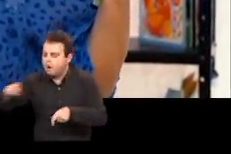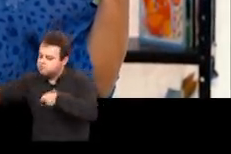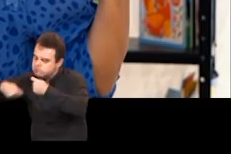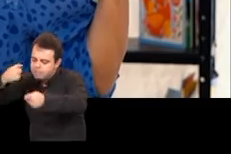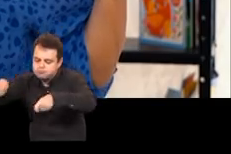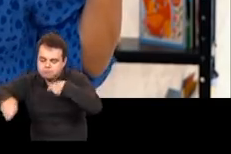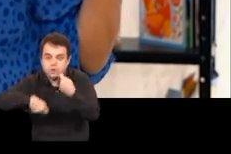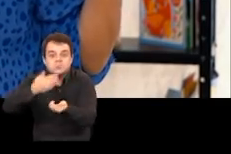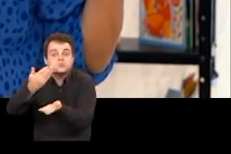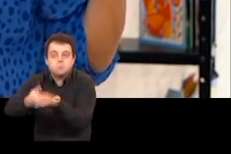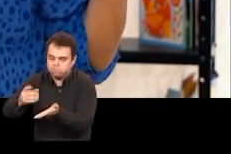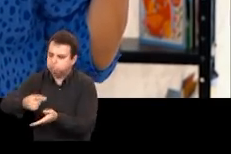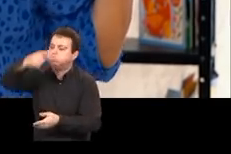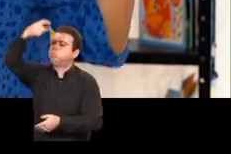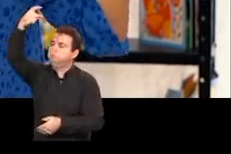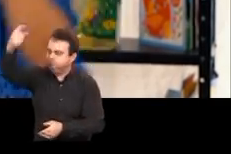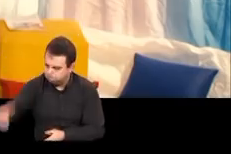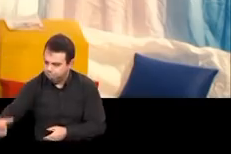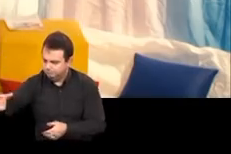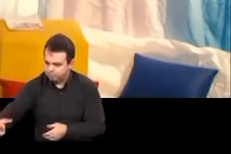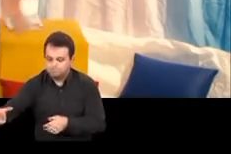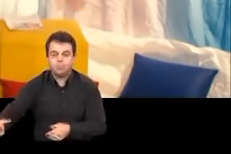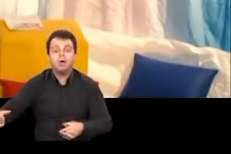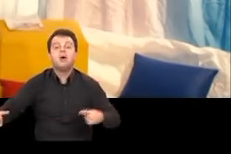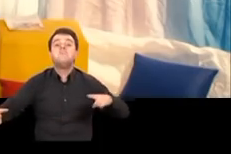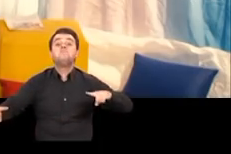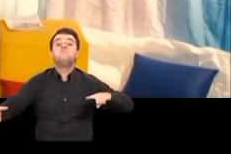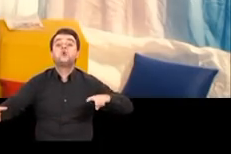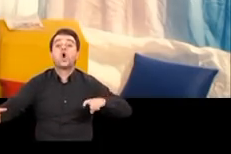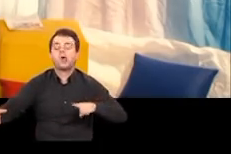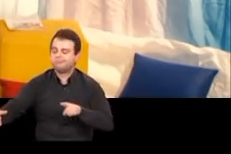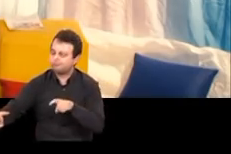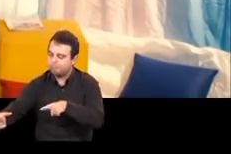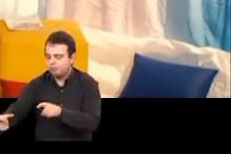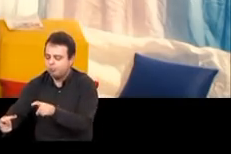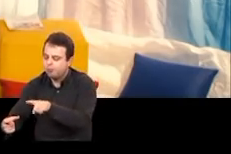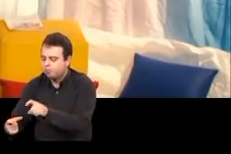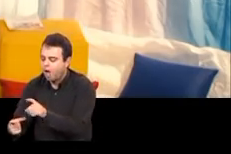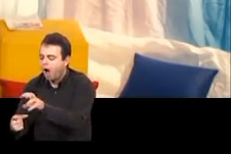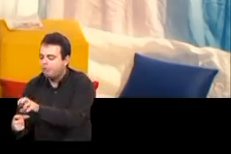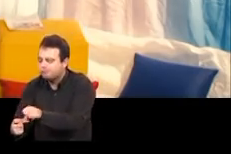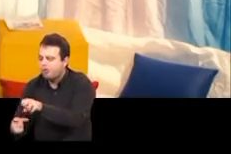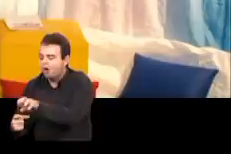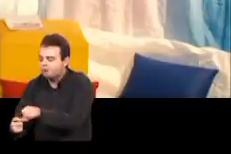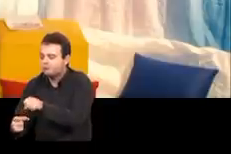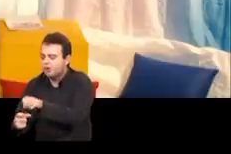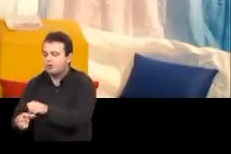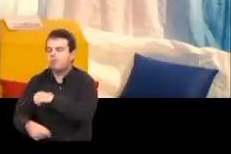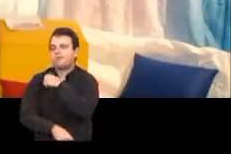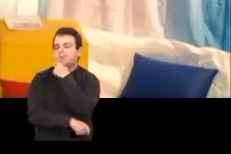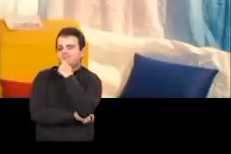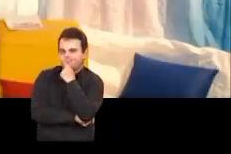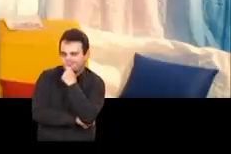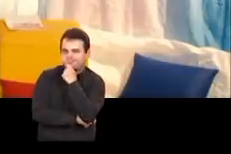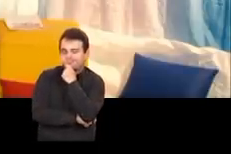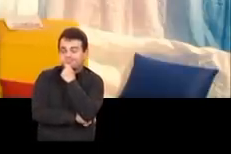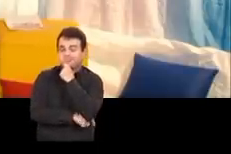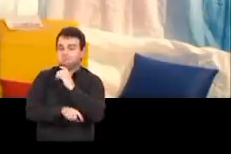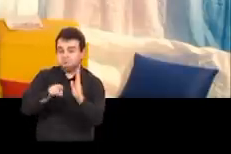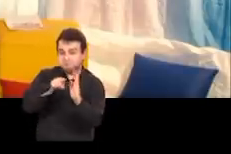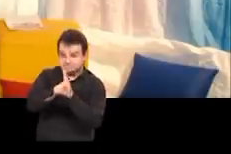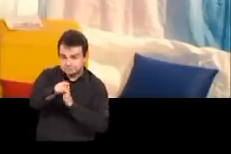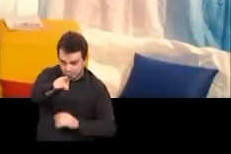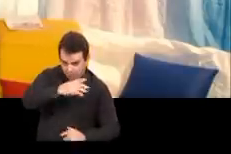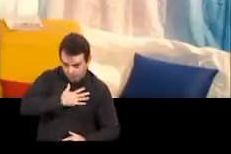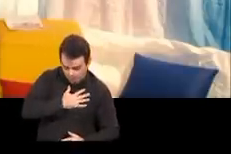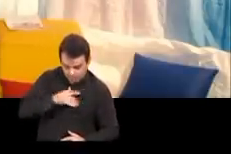sobrou um pedacinho até para a minhoca que estava passando por lá. E aí, você gostou